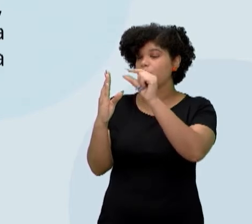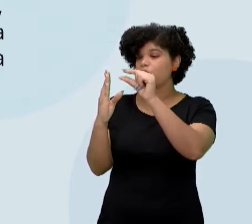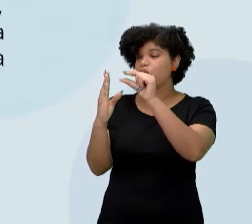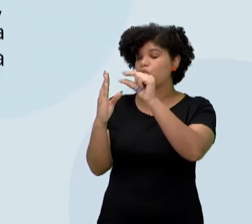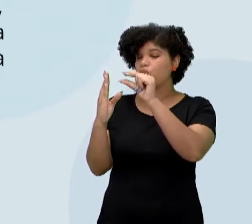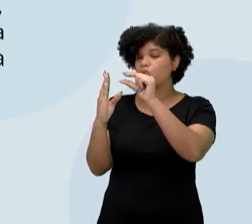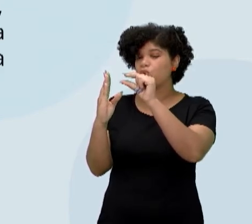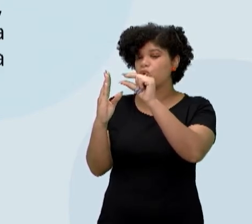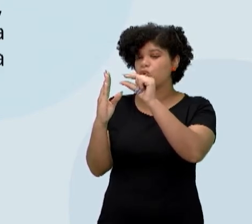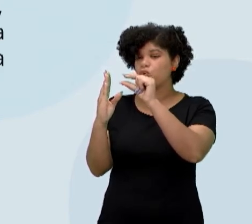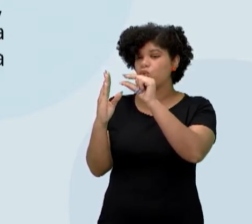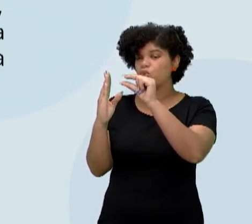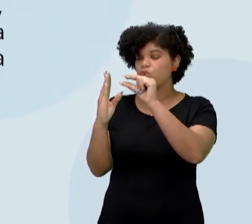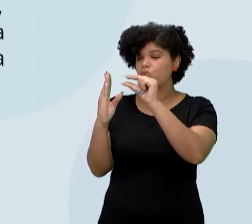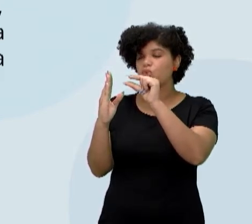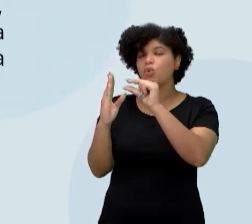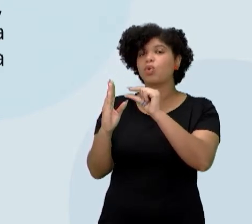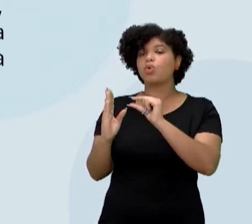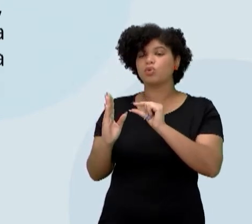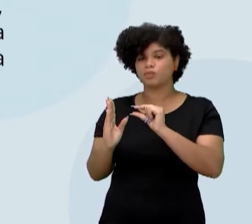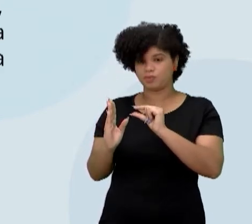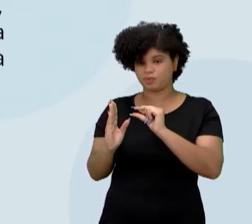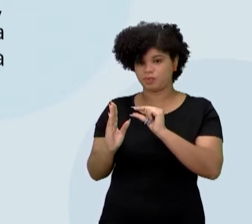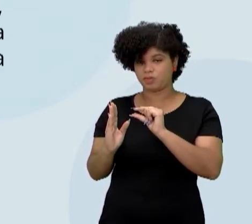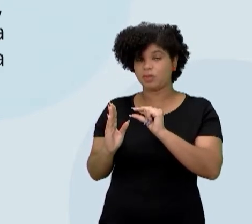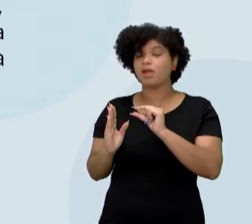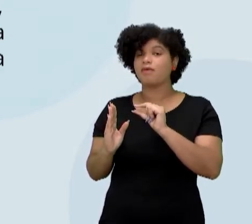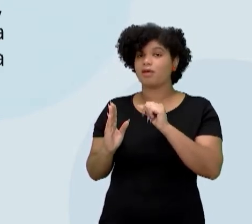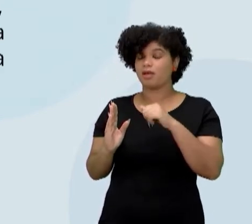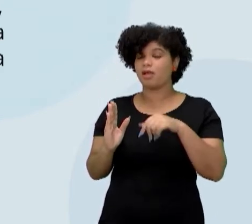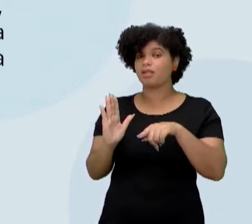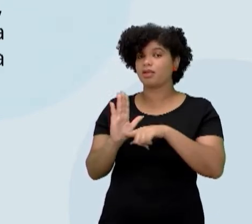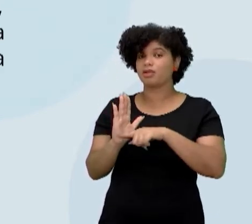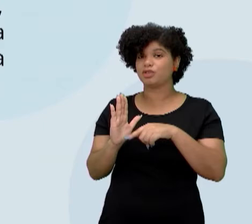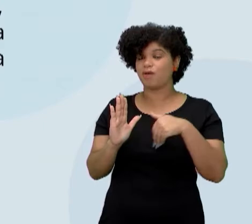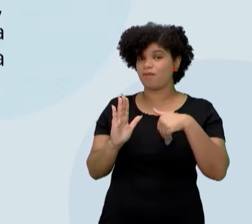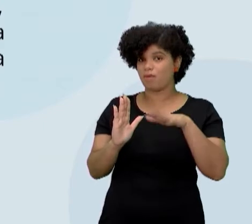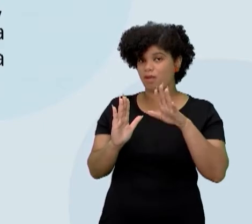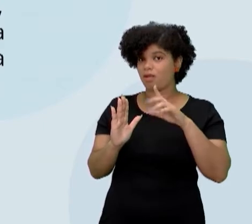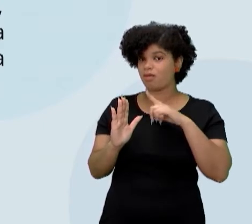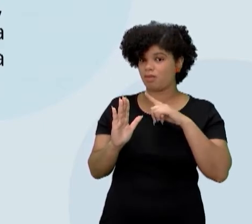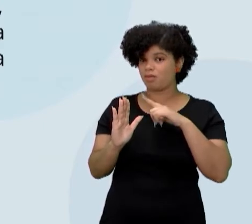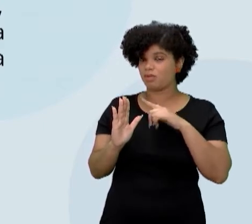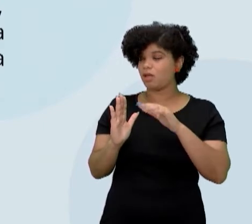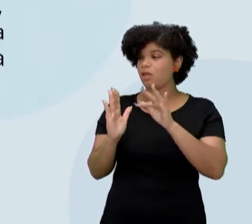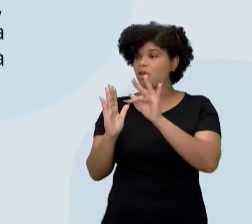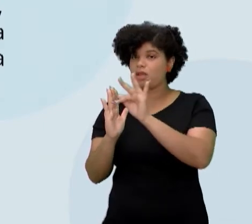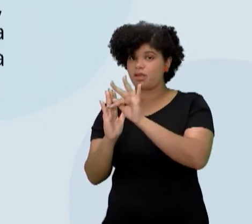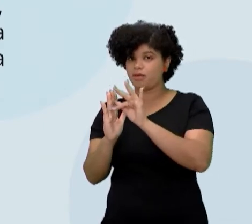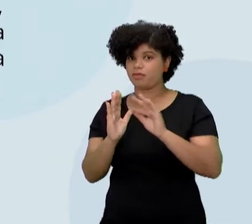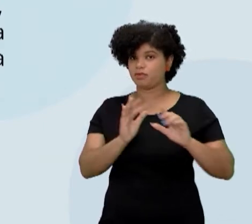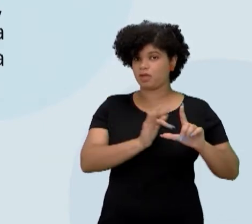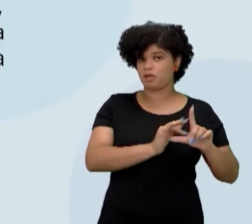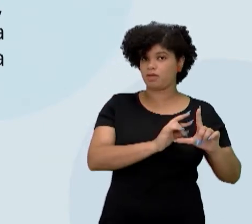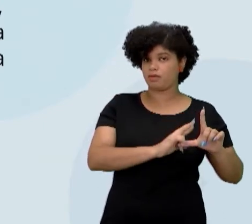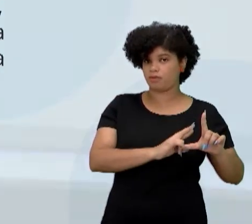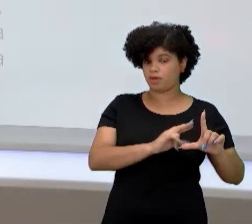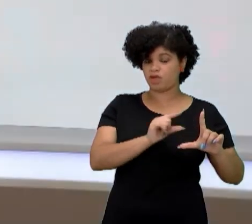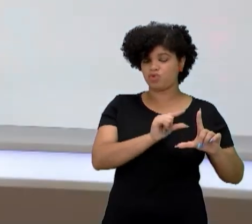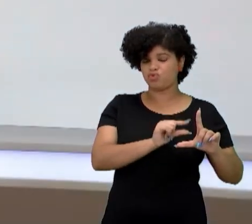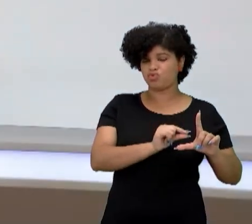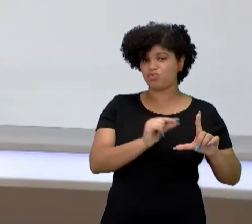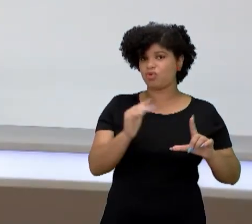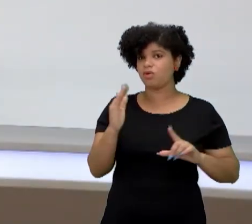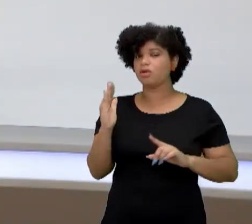último, na verdade, é o 18, do penúltimo grupo, é o mais eletronegativo. Então, sabendo disso, por exemplo, quando